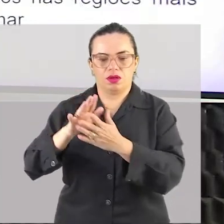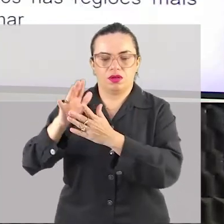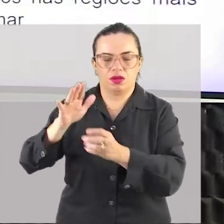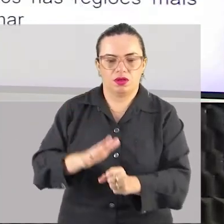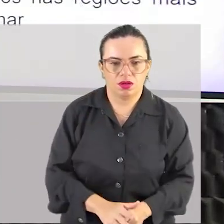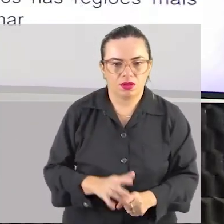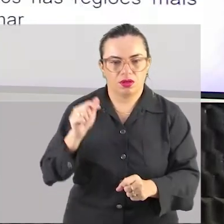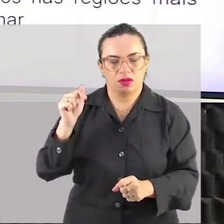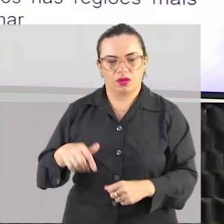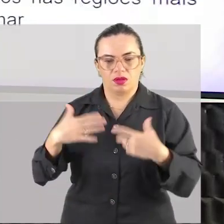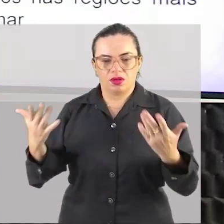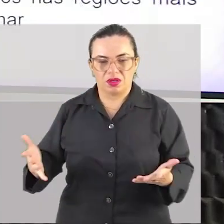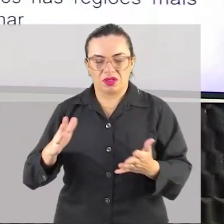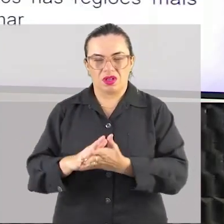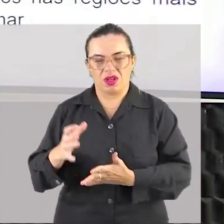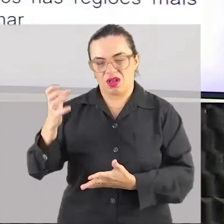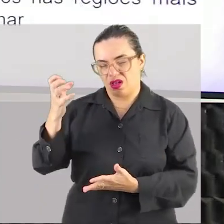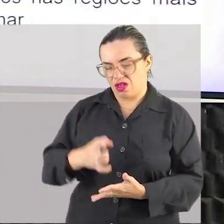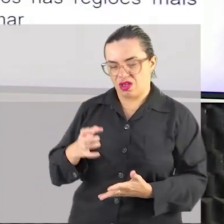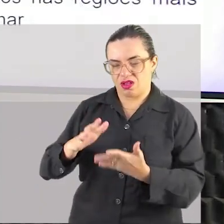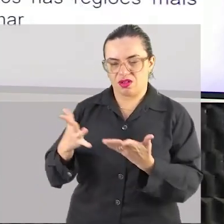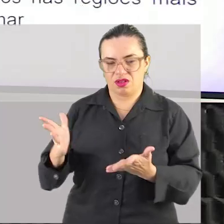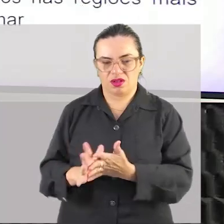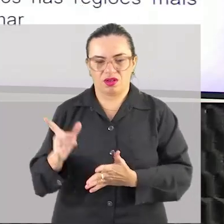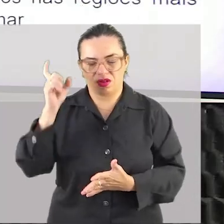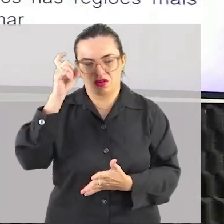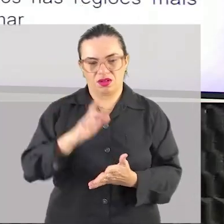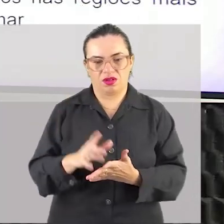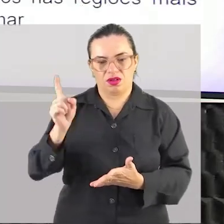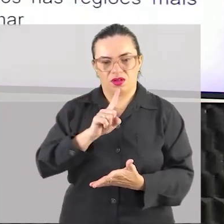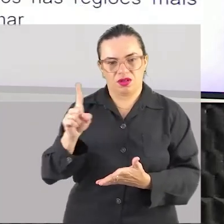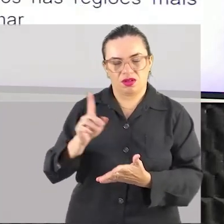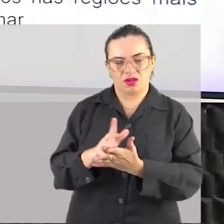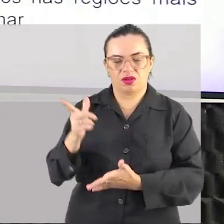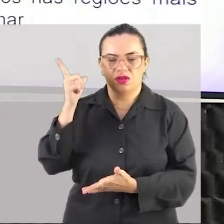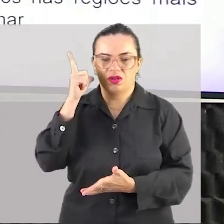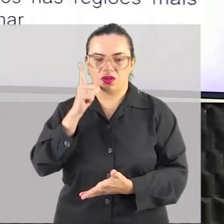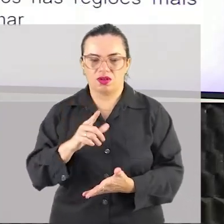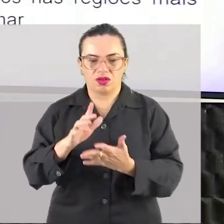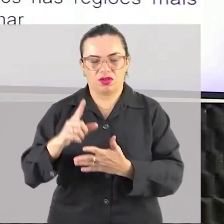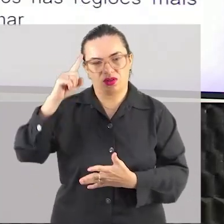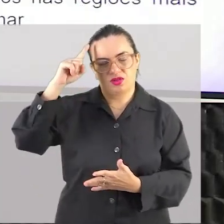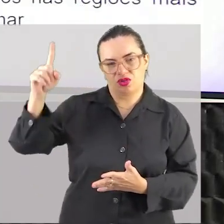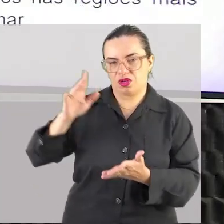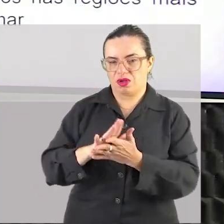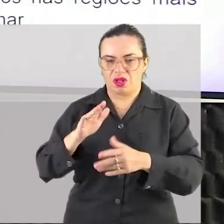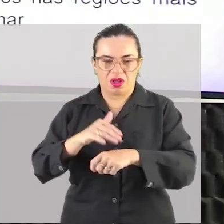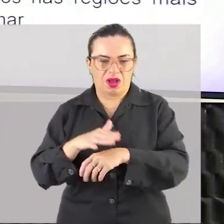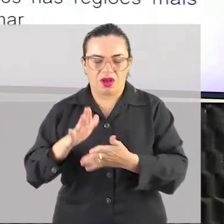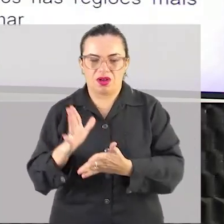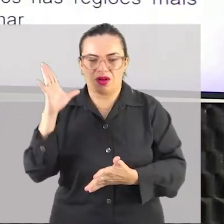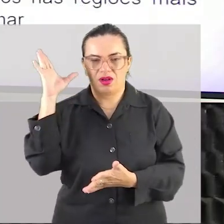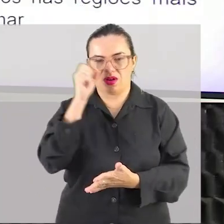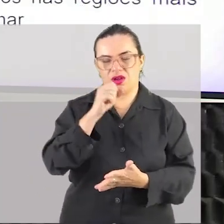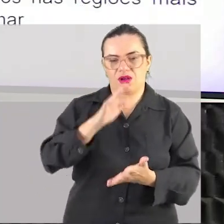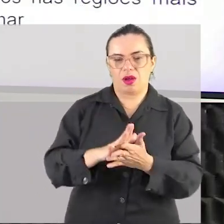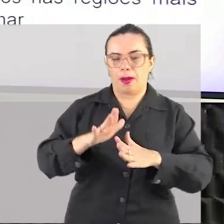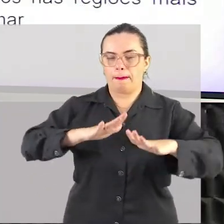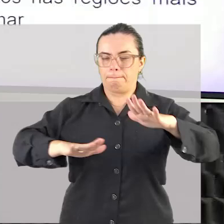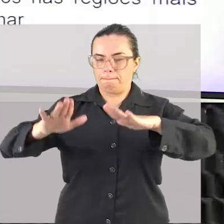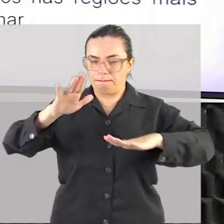temperatura e pressão são coisas assim, extremamente agressivas e que nós não vamos conseguir ver do dia para a noite, tá? Depende de